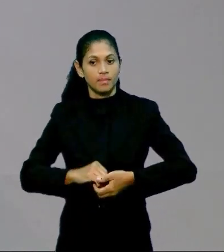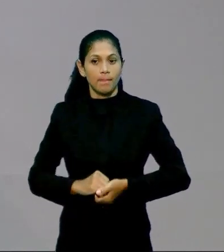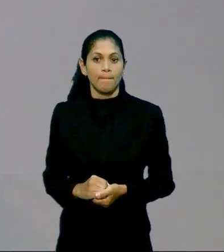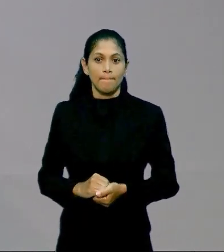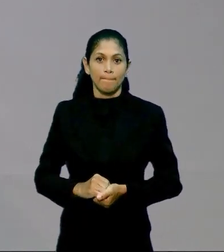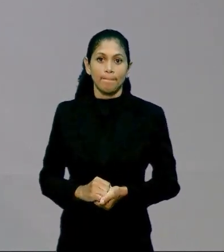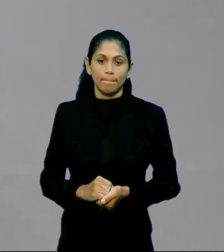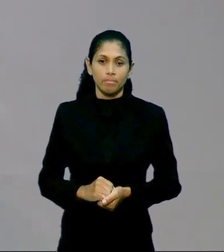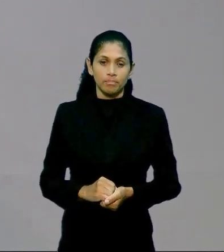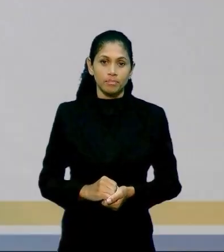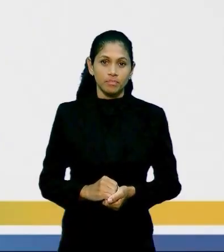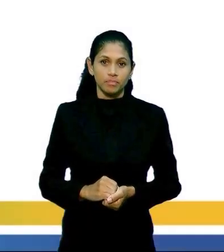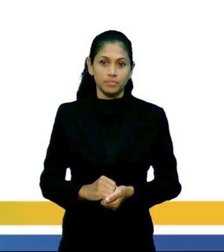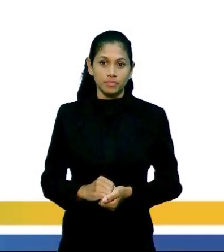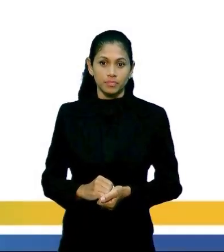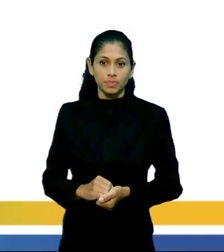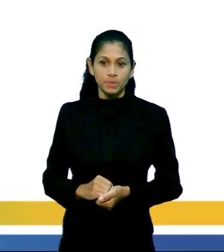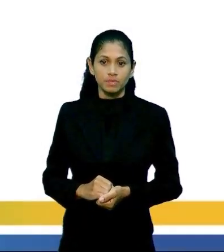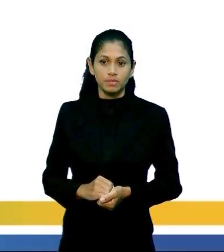todo, certo?